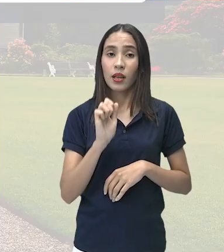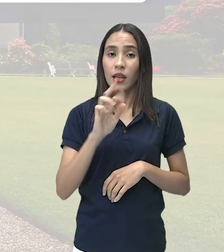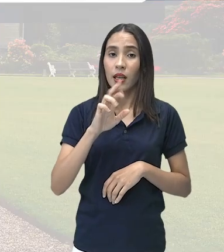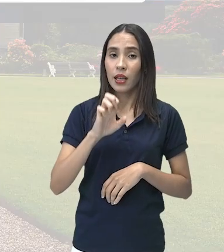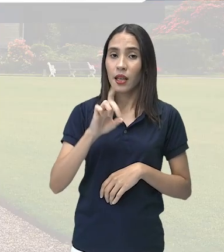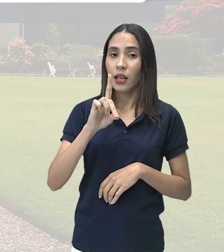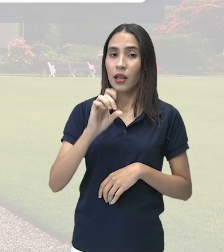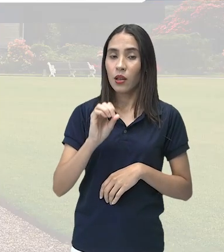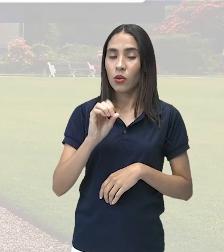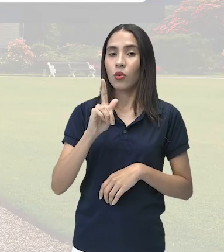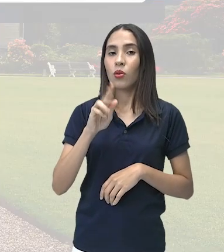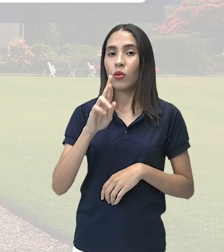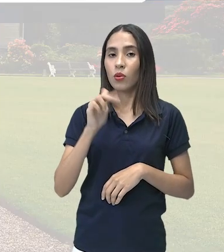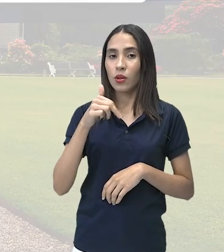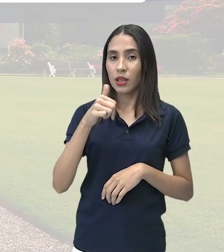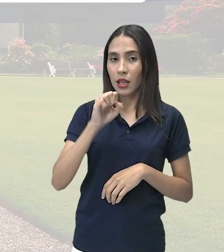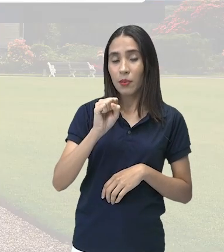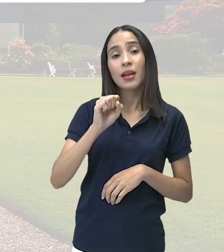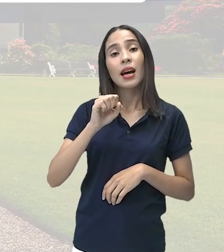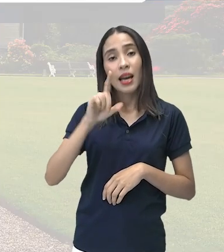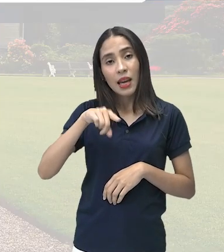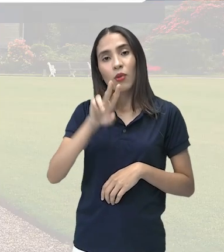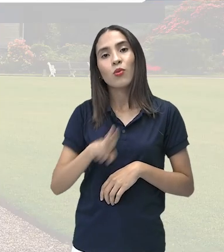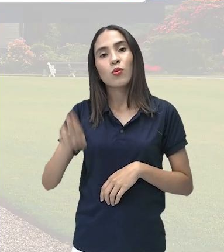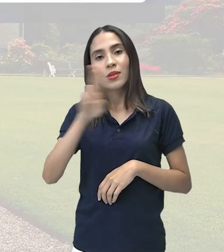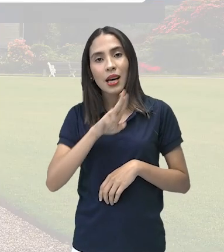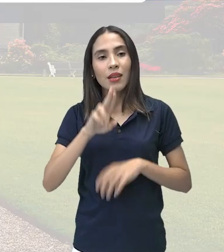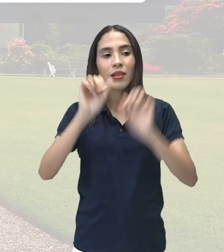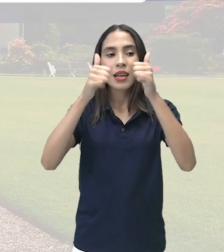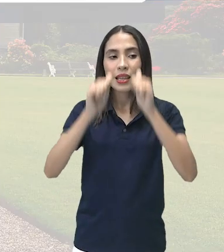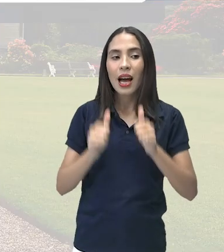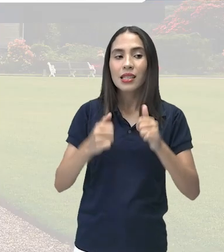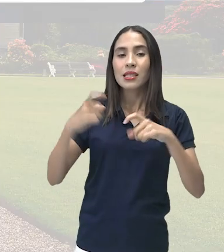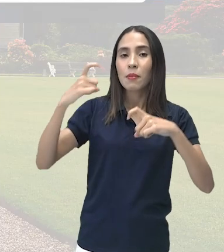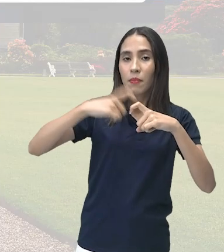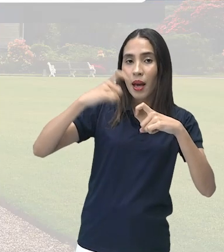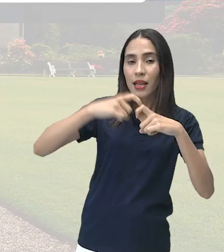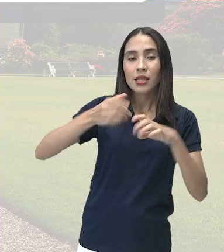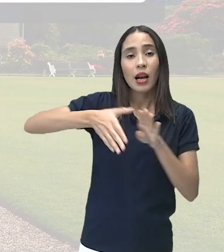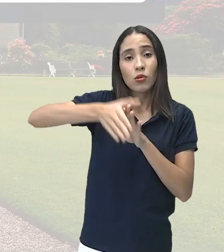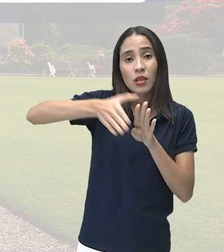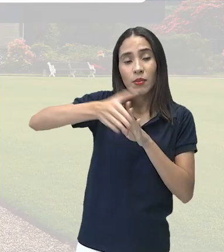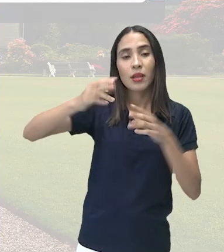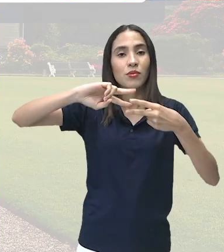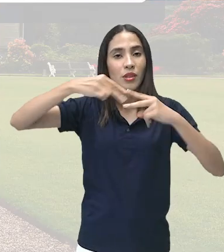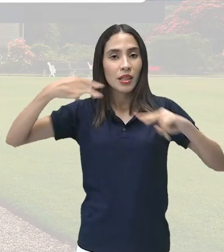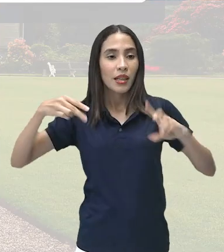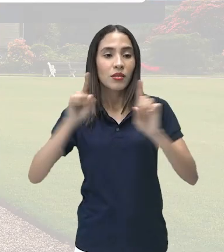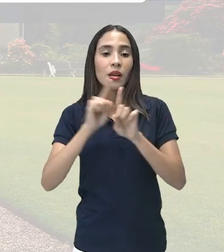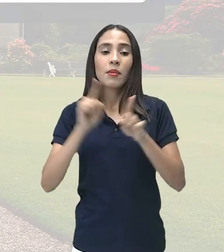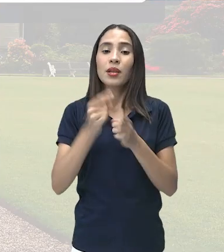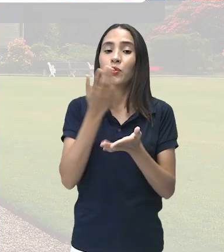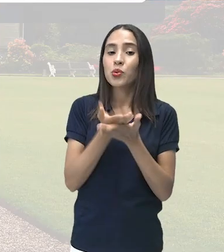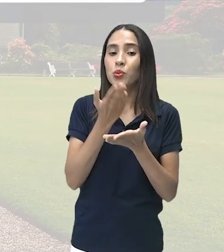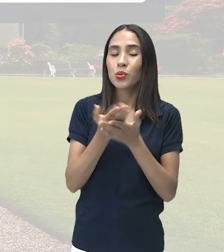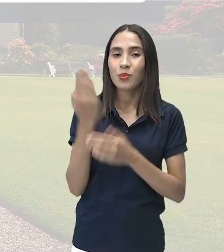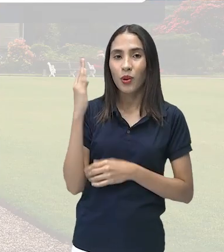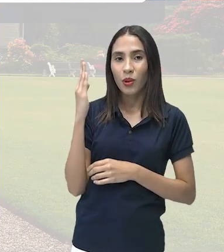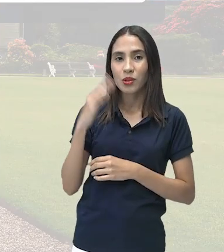Esses heredogramas são usados muito, então, em diagnósticos médicos, aconselhamento genético e